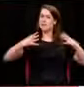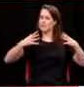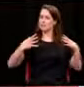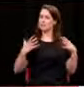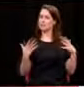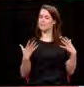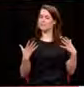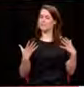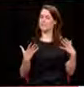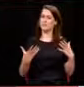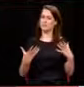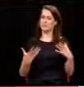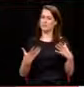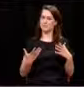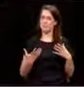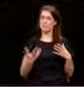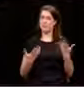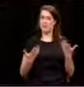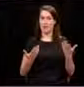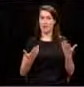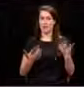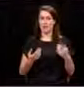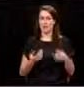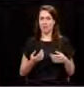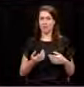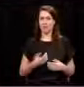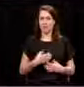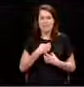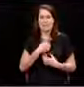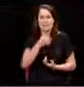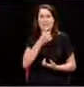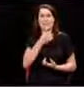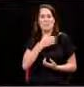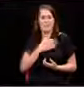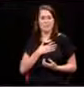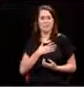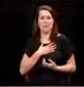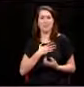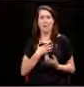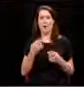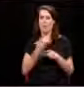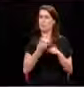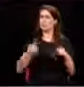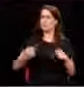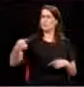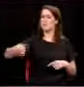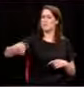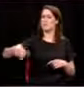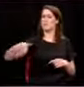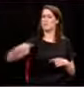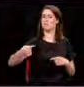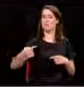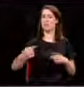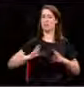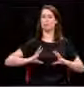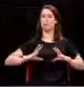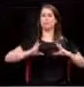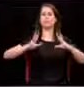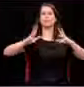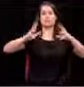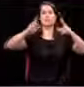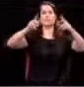aumentar de maneira o benfiquismo de cada um, porque todos os dias estamos a inovar, estamos a levar com